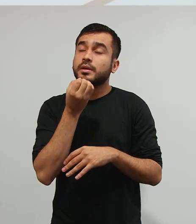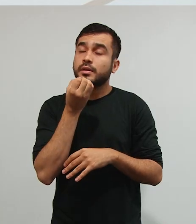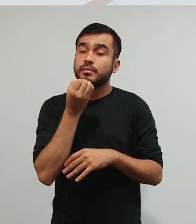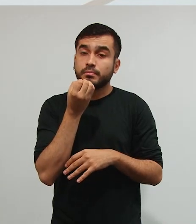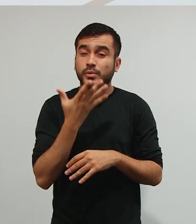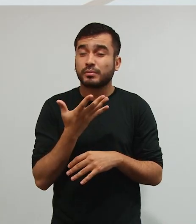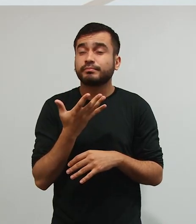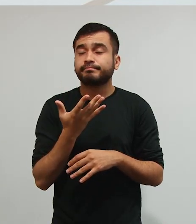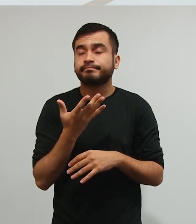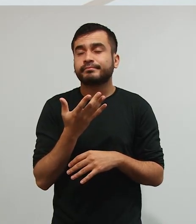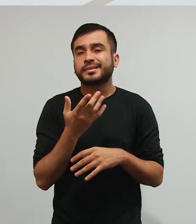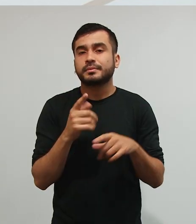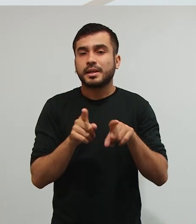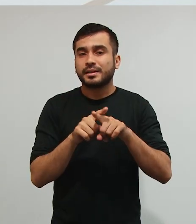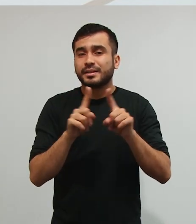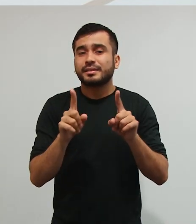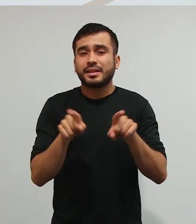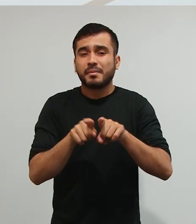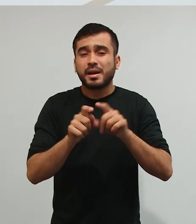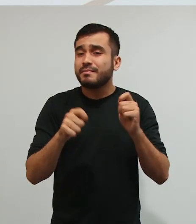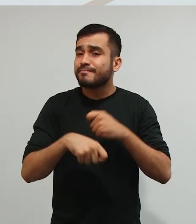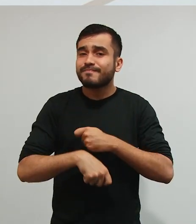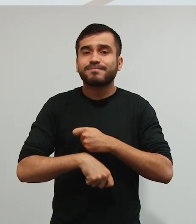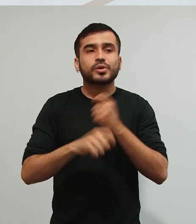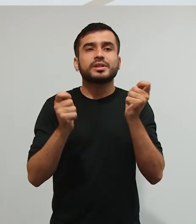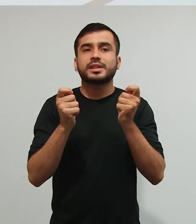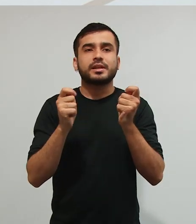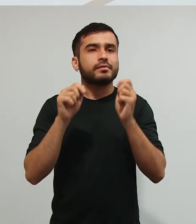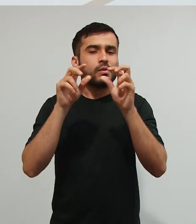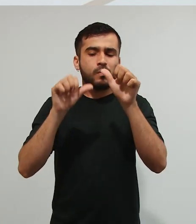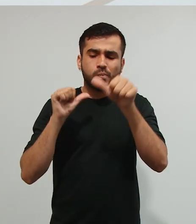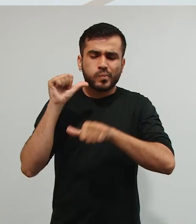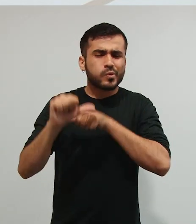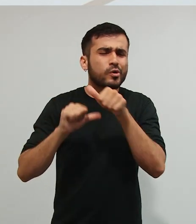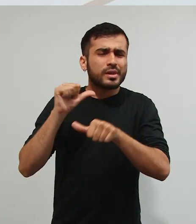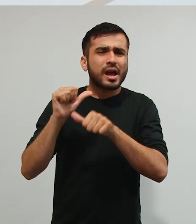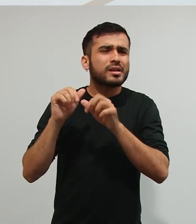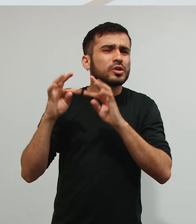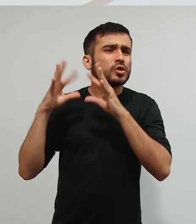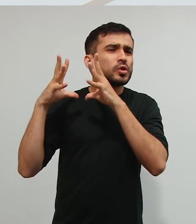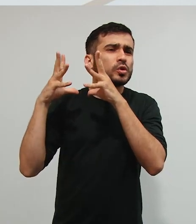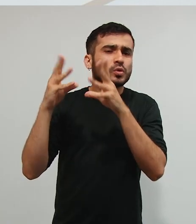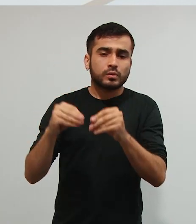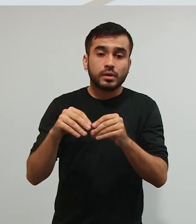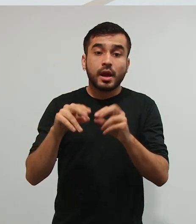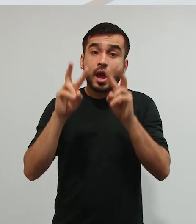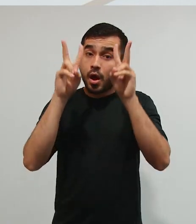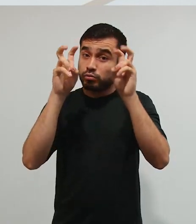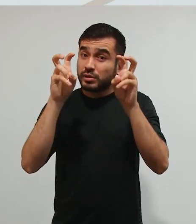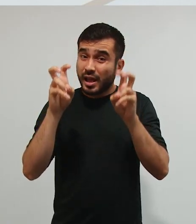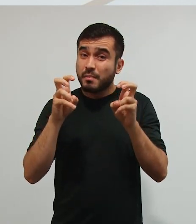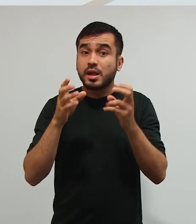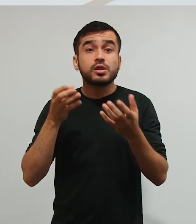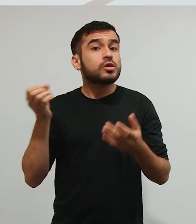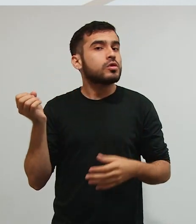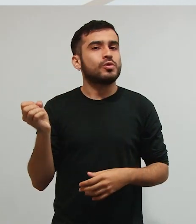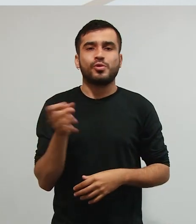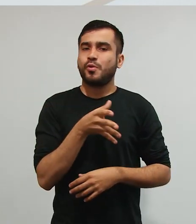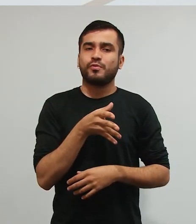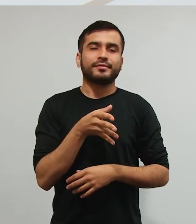seria impossível falar de todas as mudanças ocasionadas pela reforma tributária. Este é um tema muito